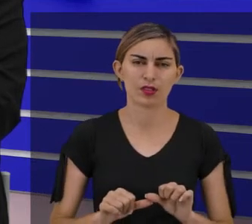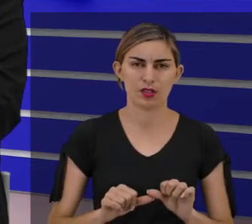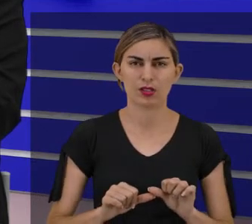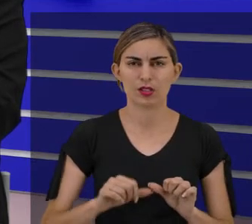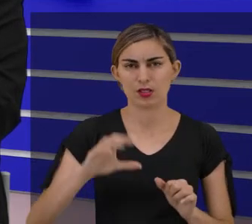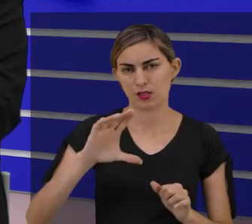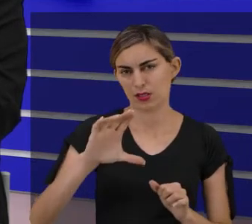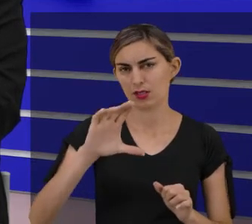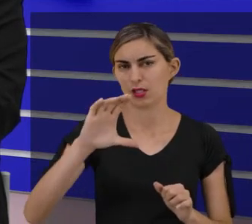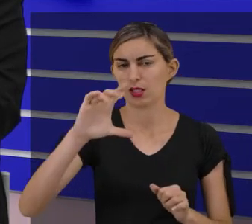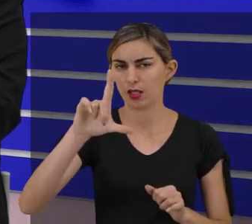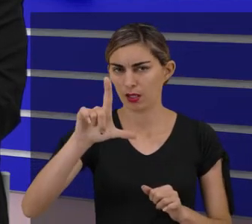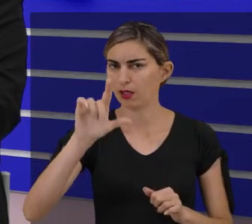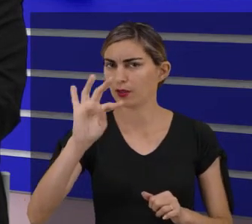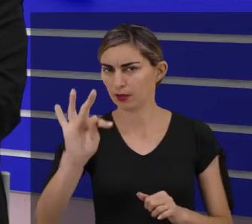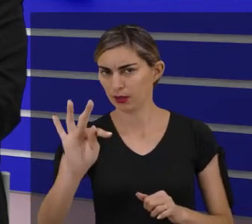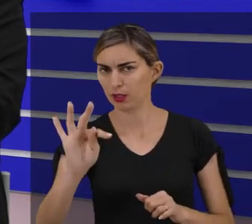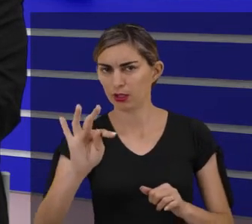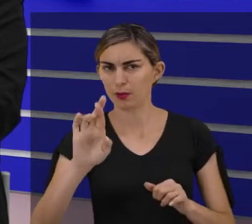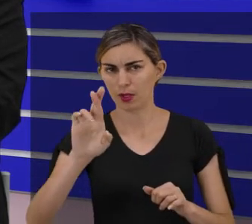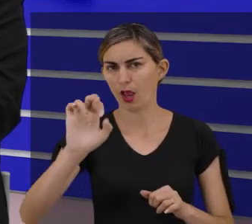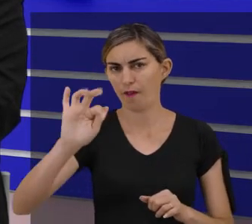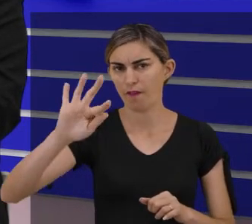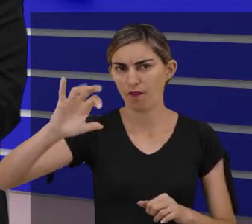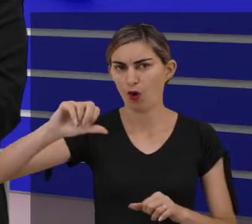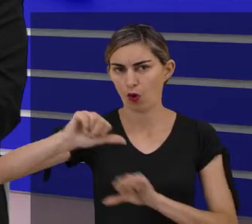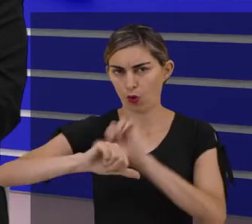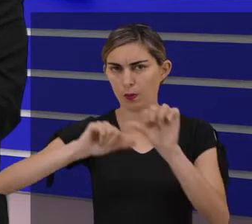da CLT pela reforma trabalhista,